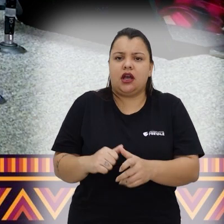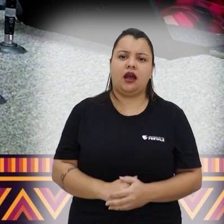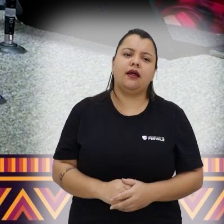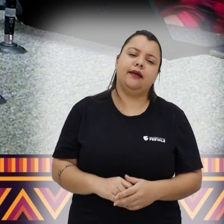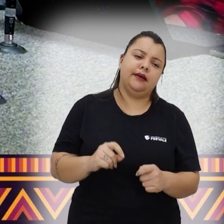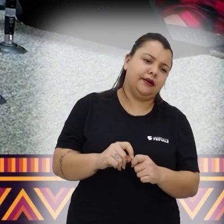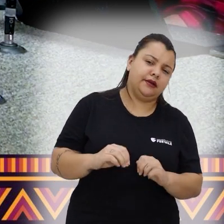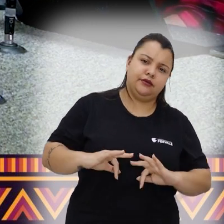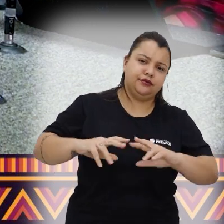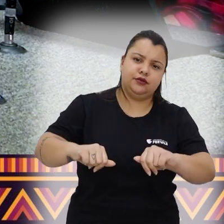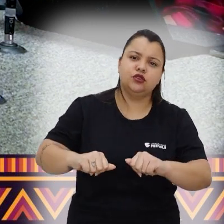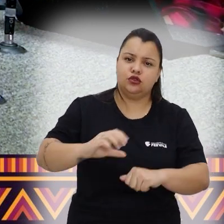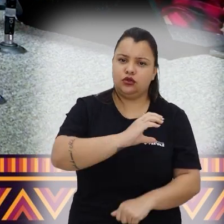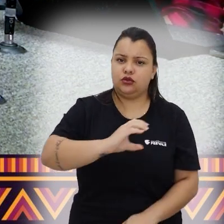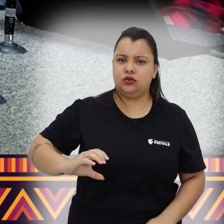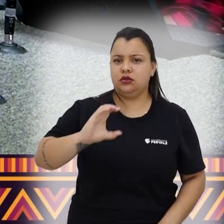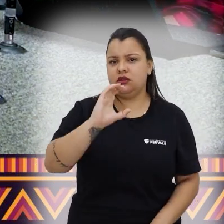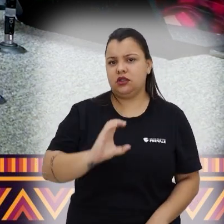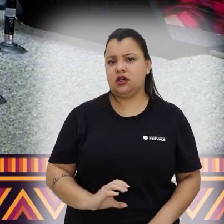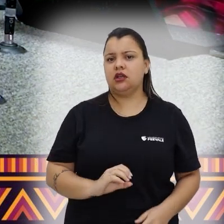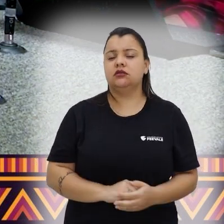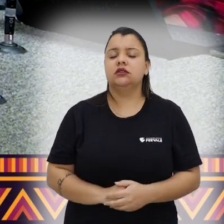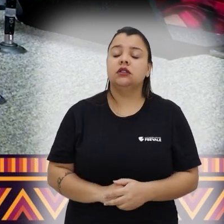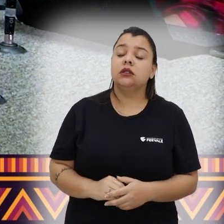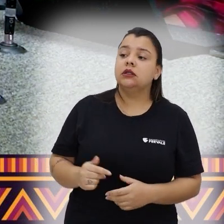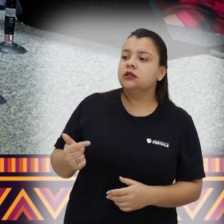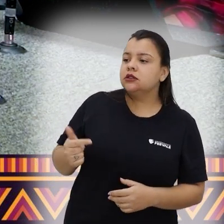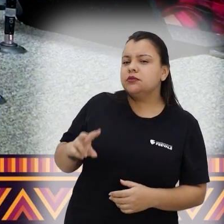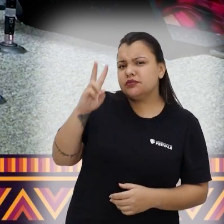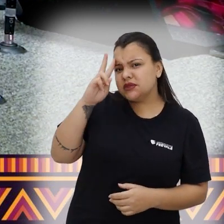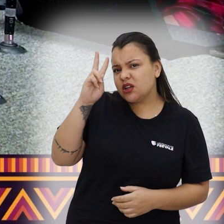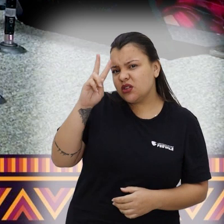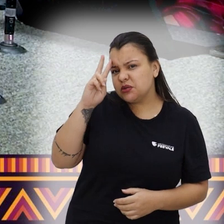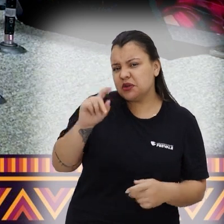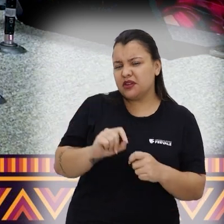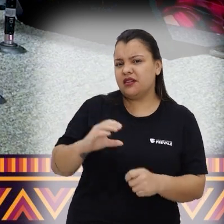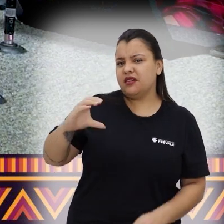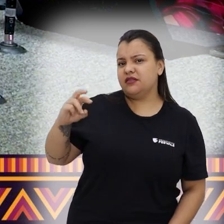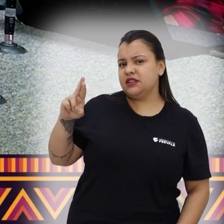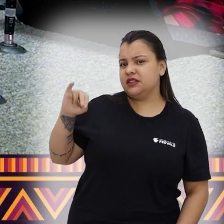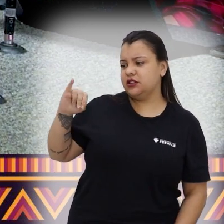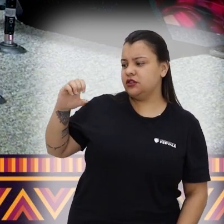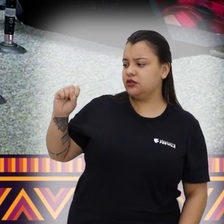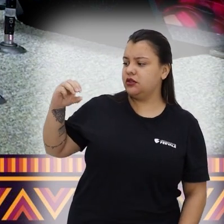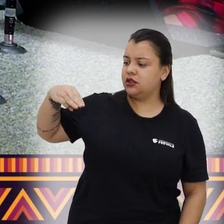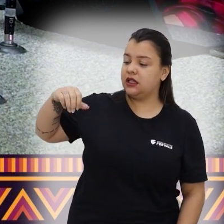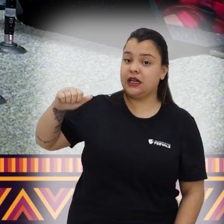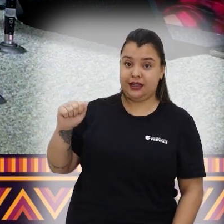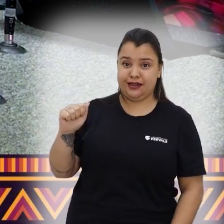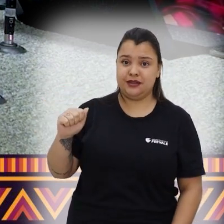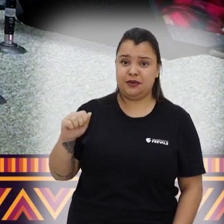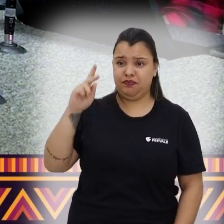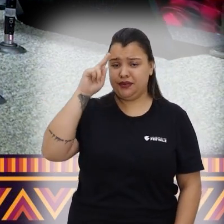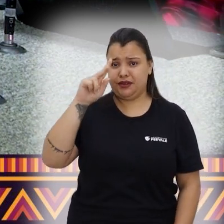catequese, crisma, tenho tudo. Mas uma coisa, assim, que eu lembro quando eu tava fazendo a minha crisma, eu rebatia muito o padre. Coitado do padre,